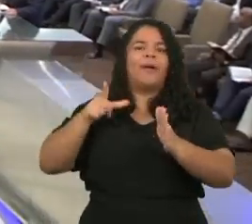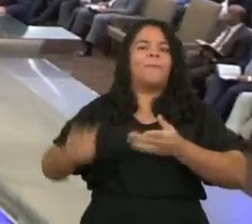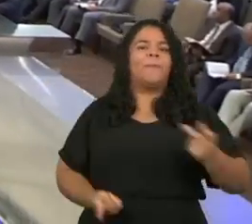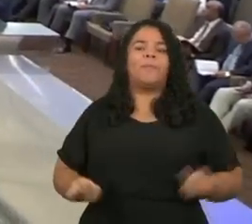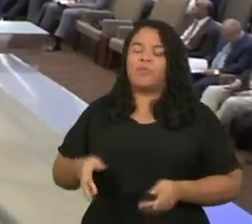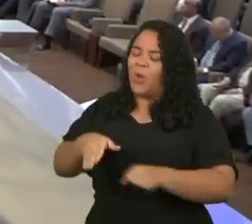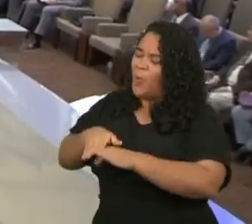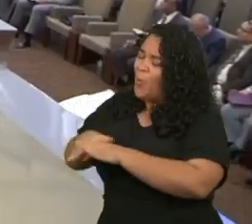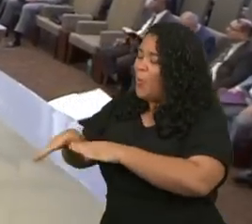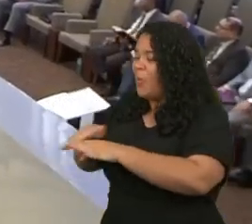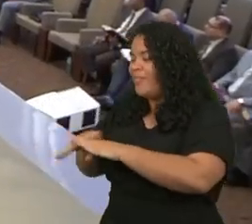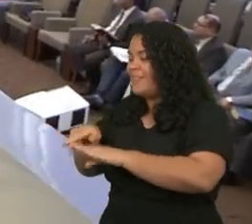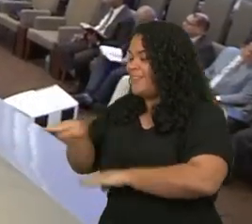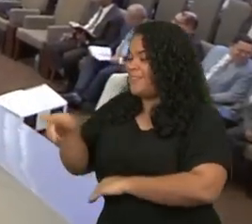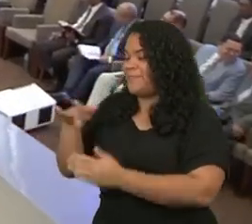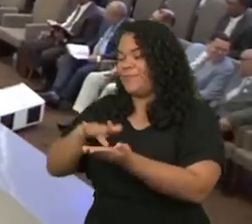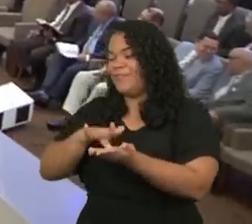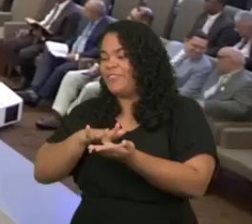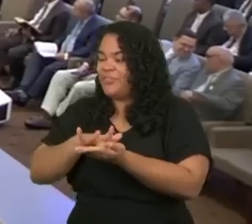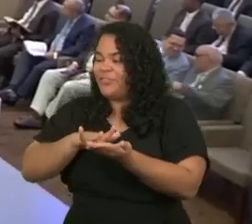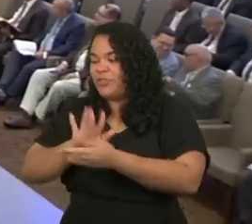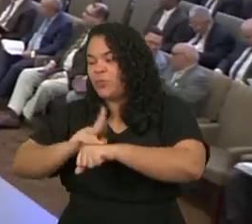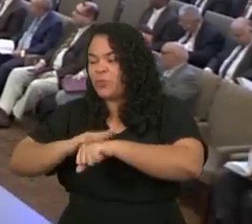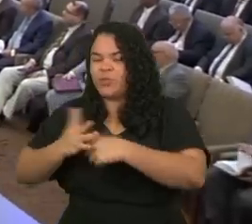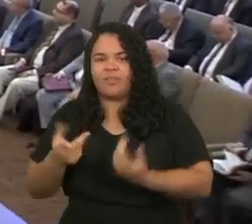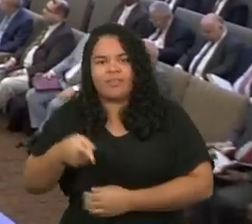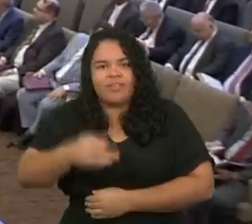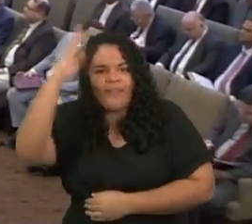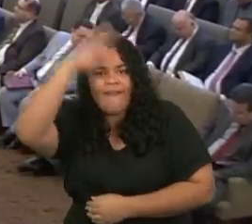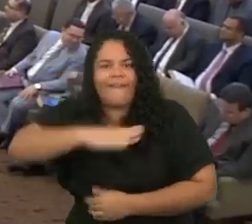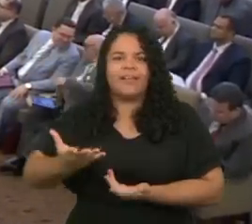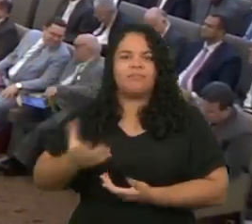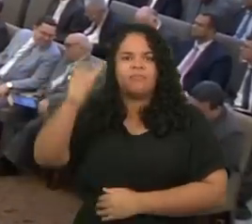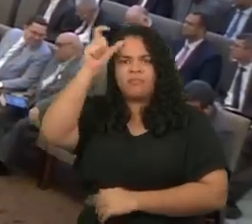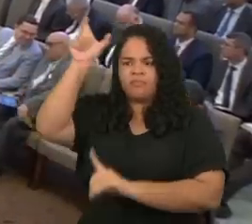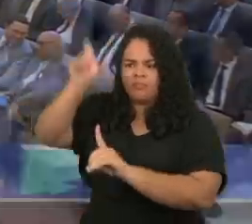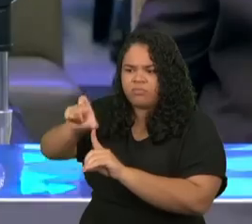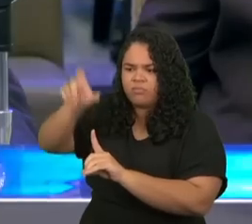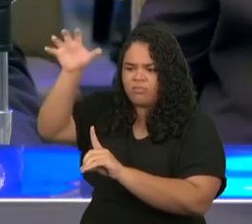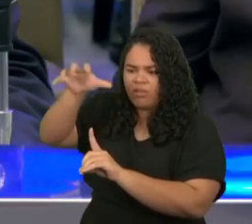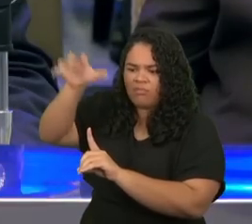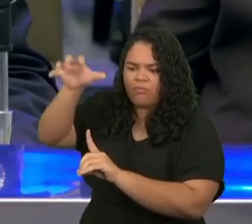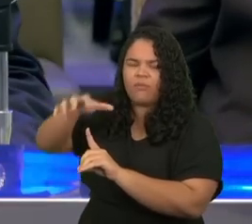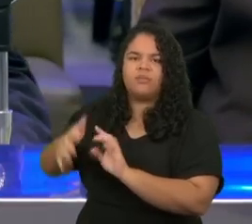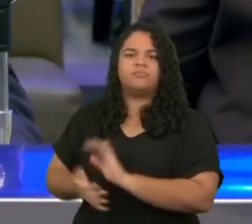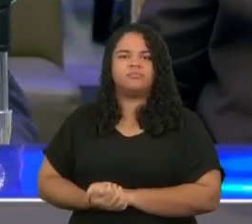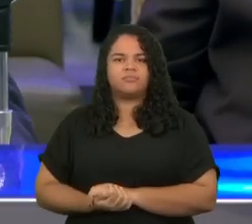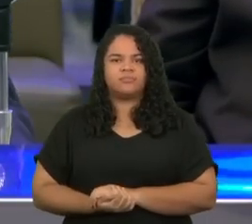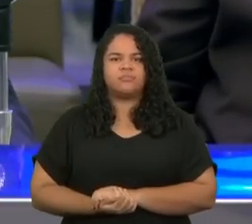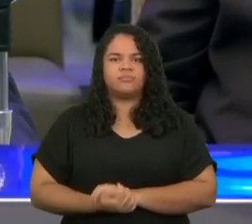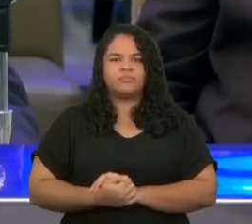conselho conselho de um amigo perverso diabólico satânico e tem